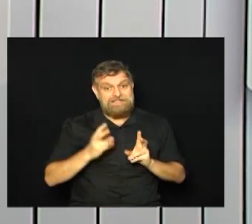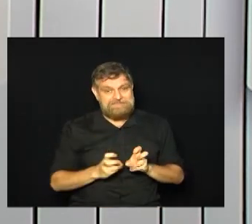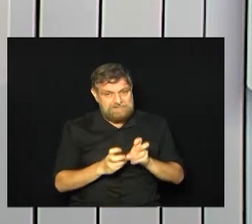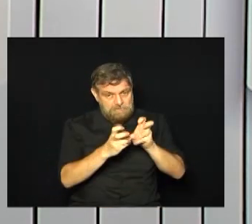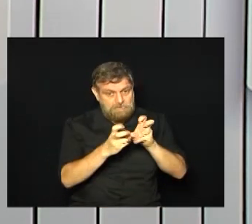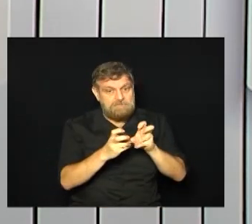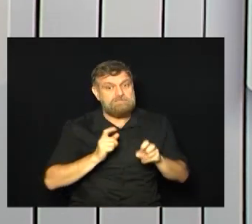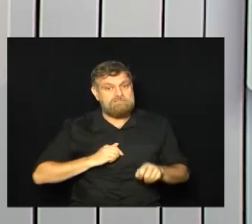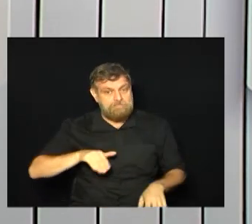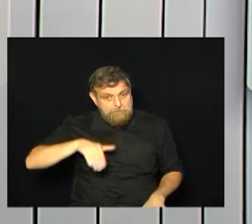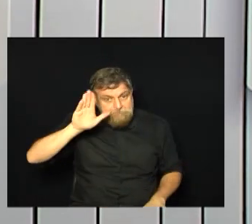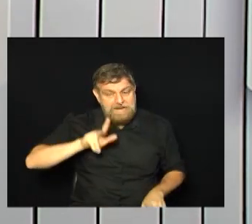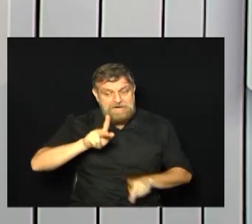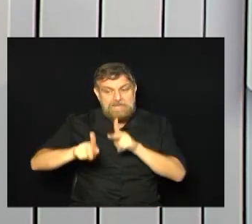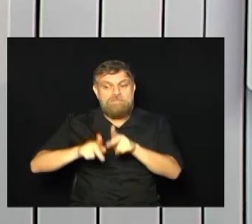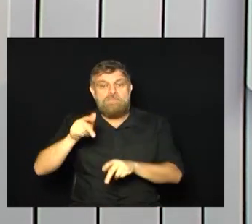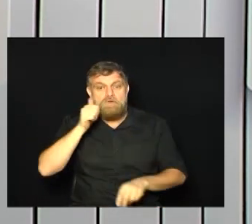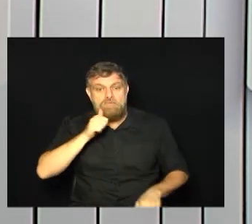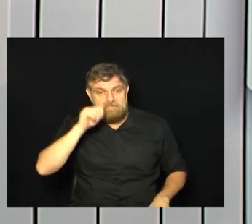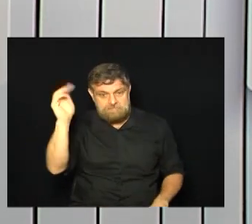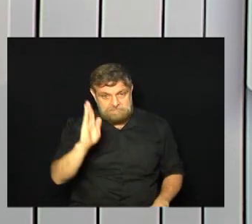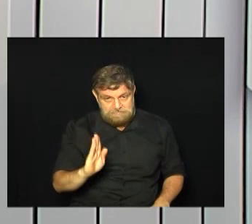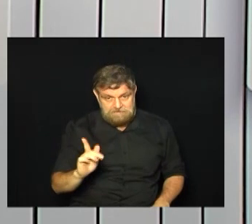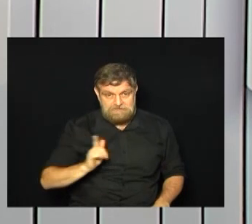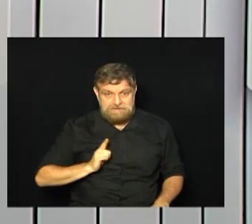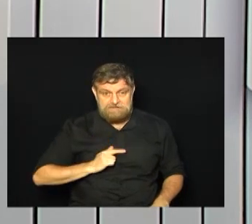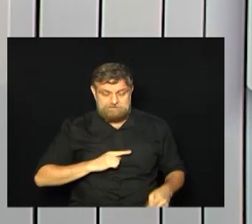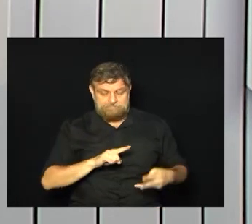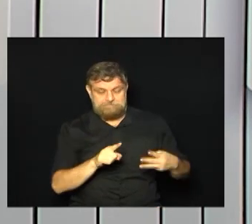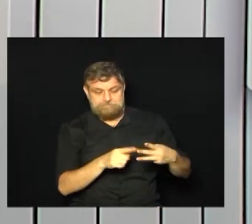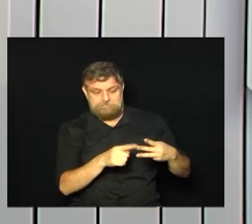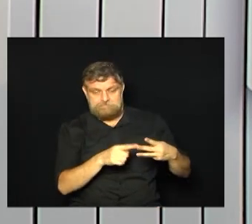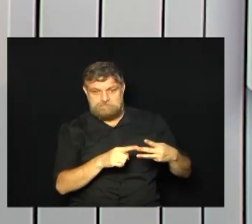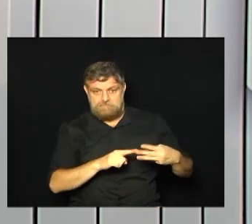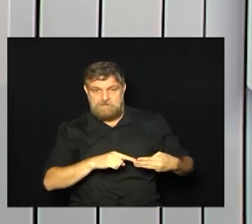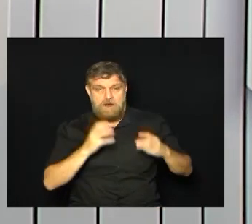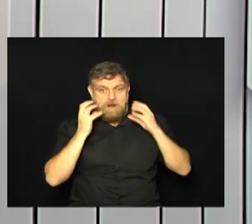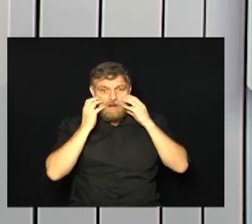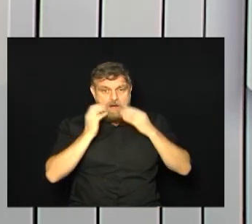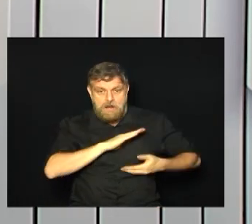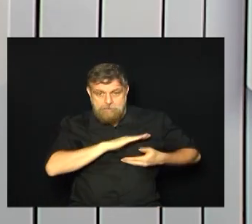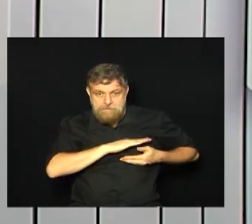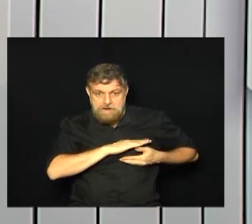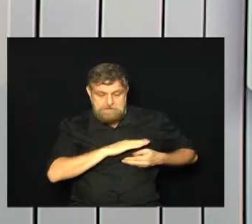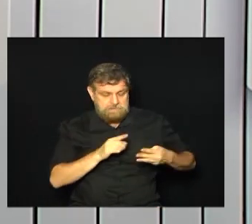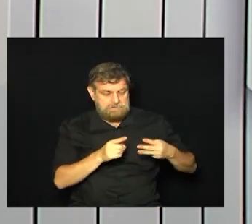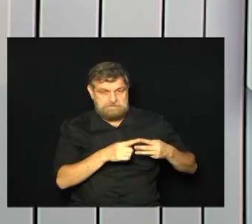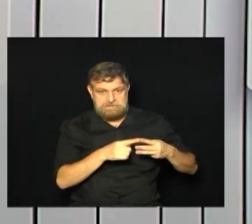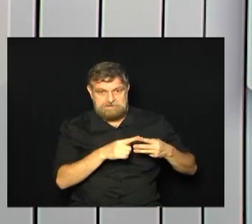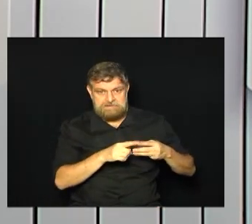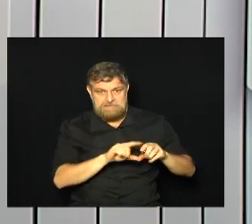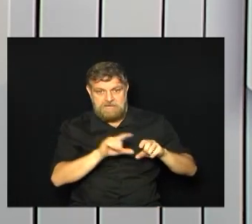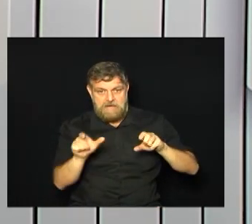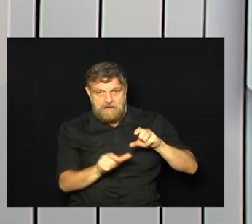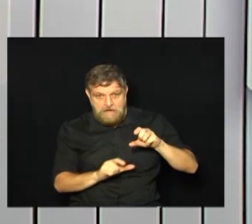maligno mais frequente na população feminina. Só está atrás do câncer de mama e do colo retal. E é a